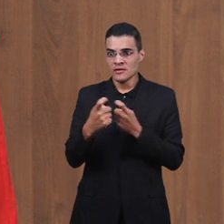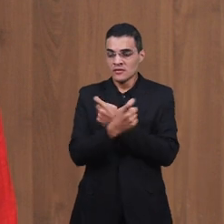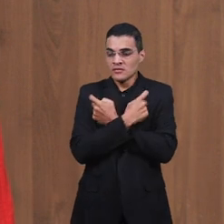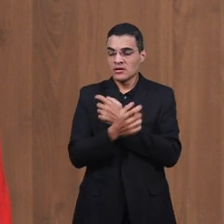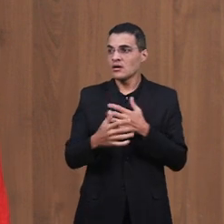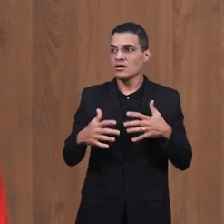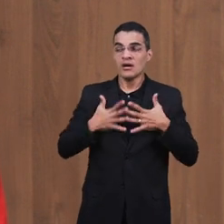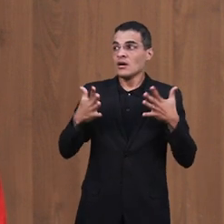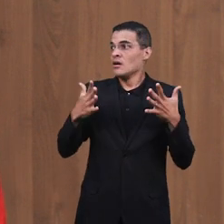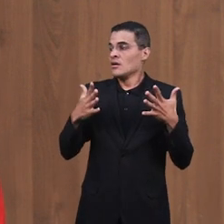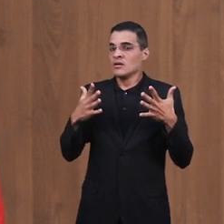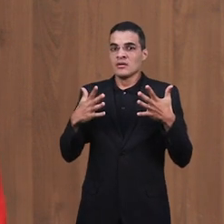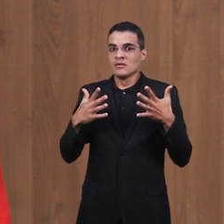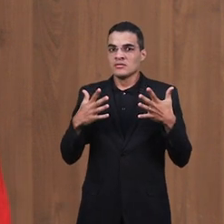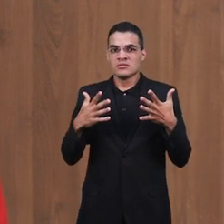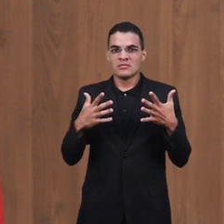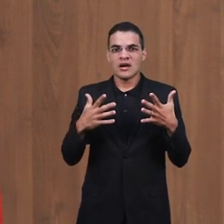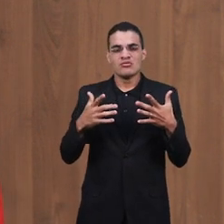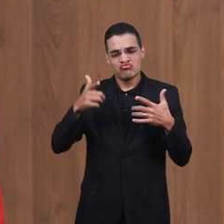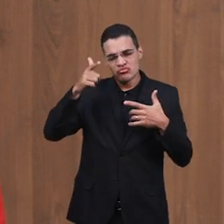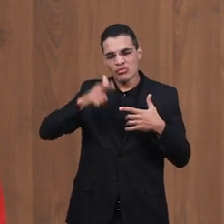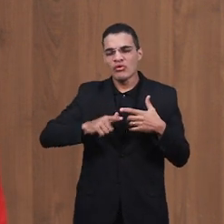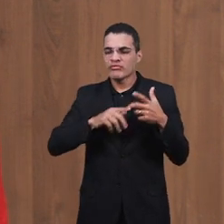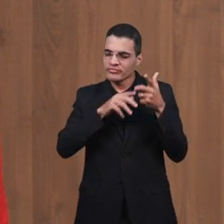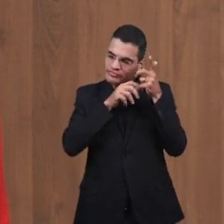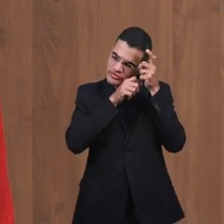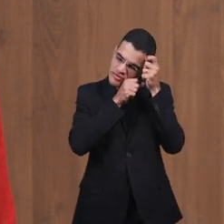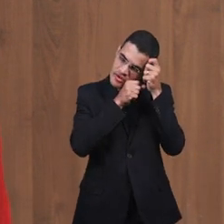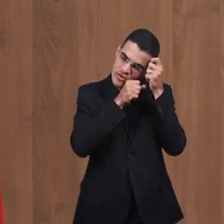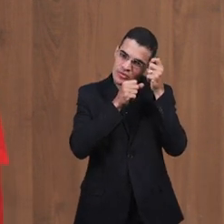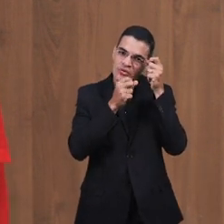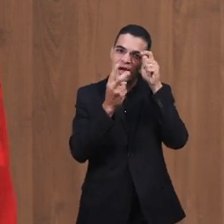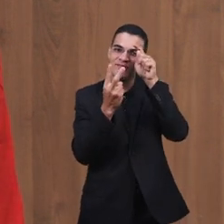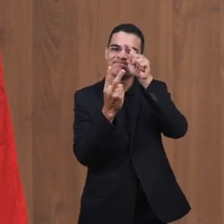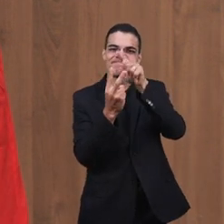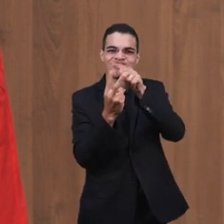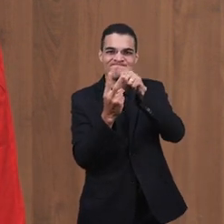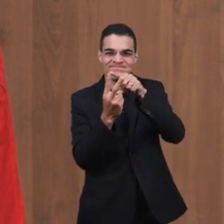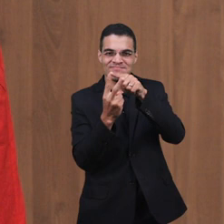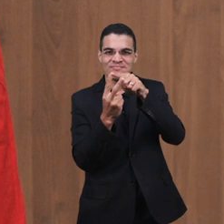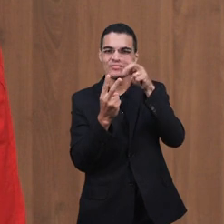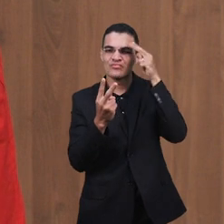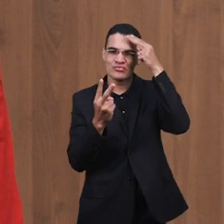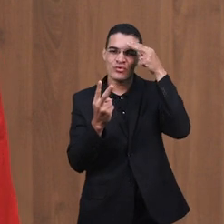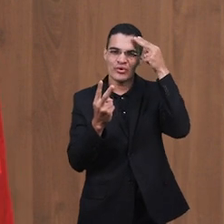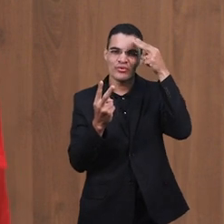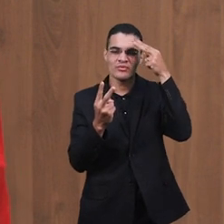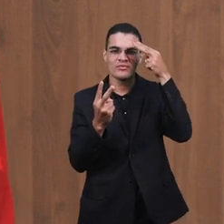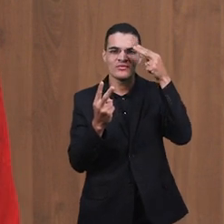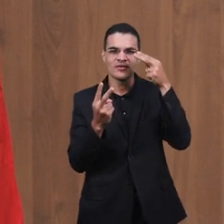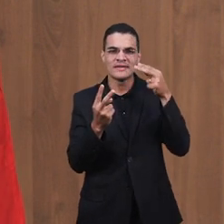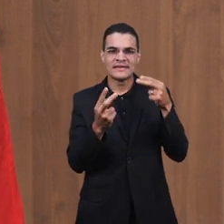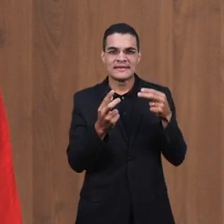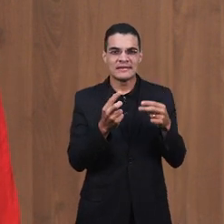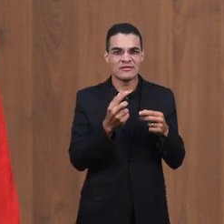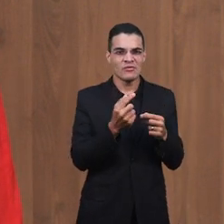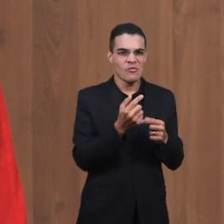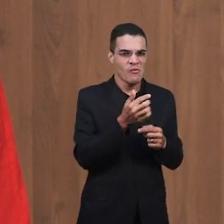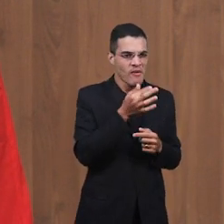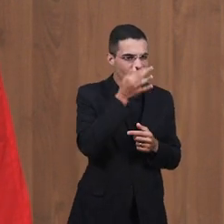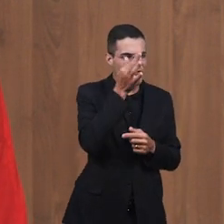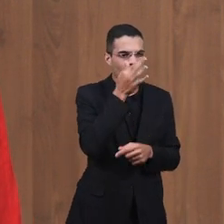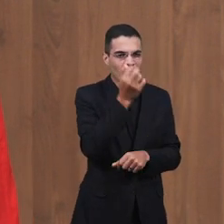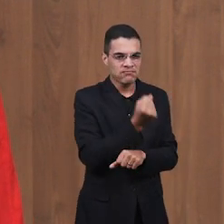acordou assustado, mas voltou a dormir e sonhou novamente que brotavam